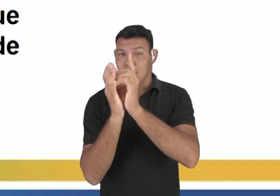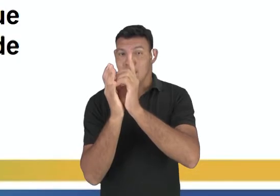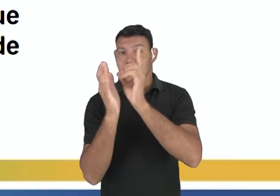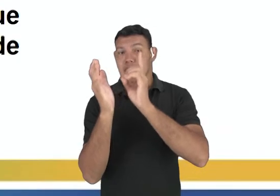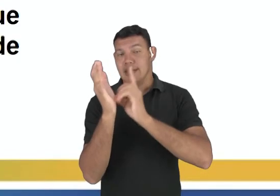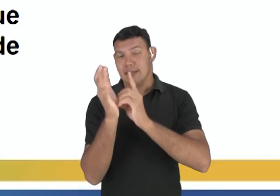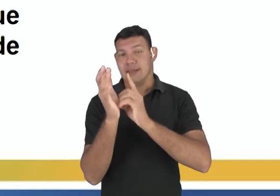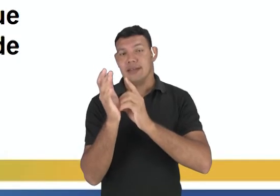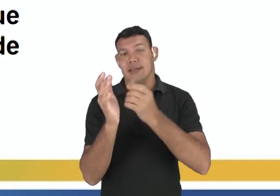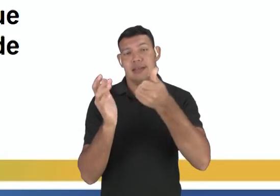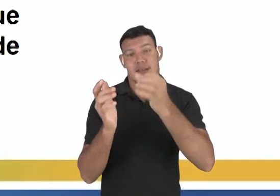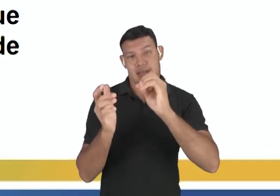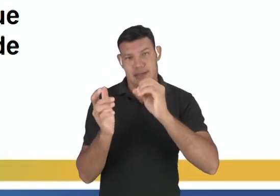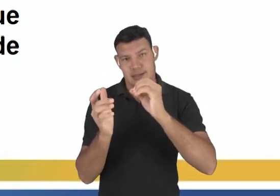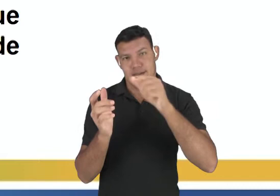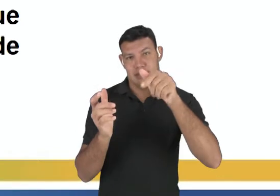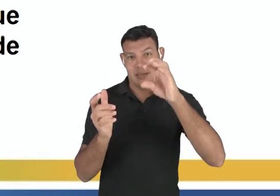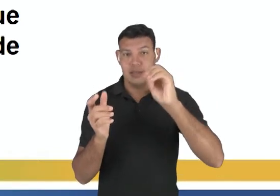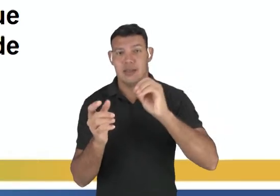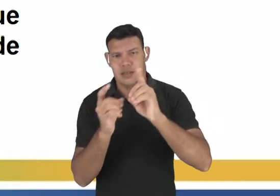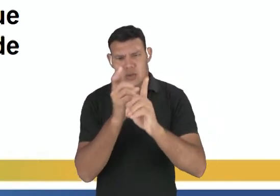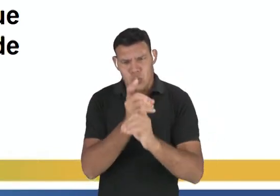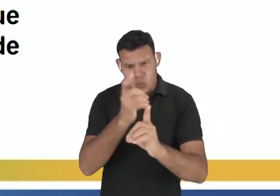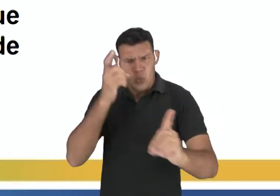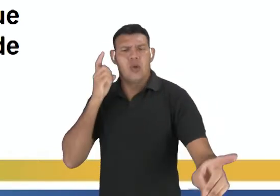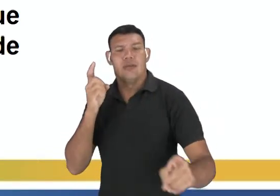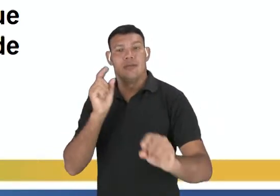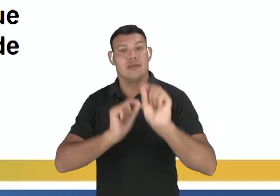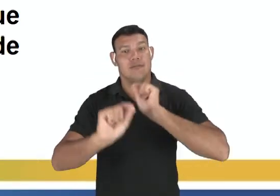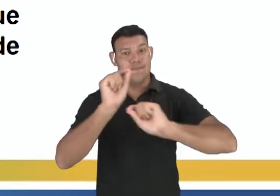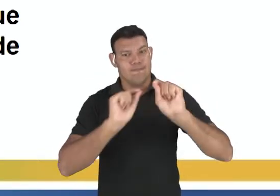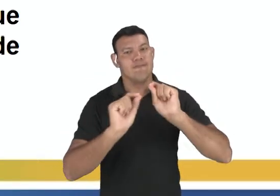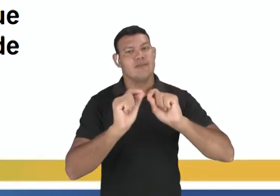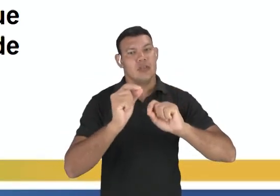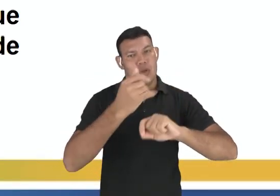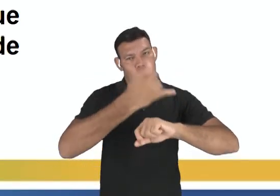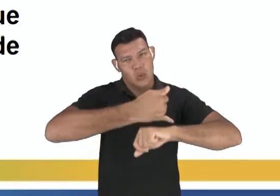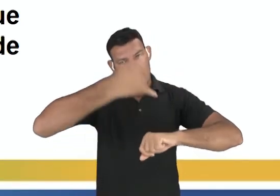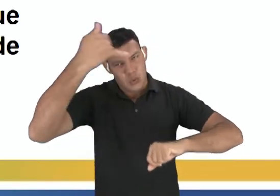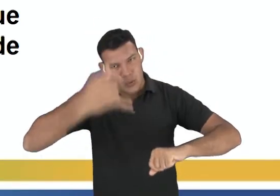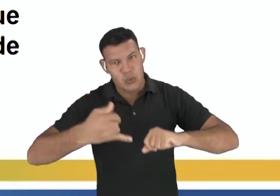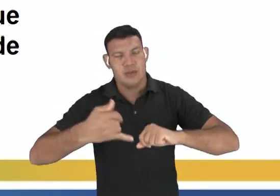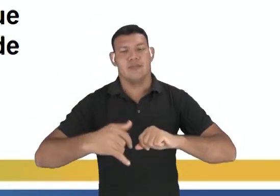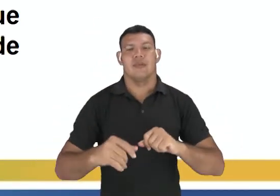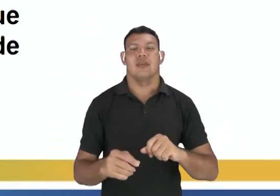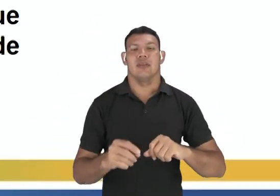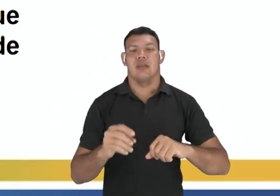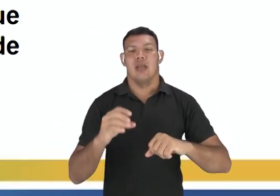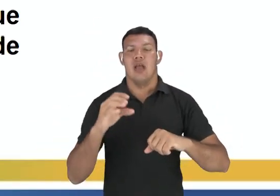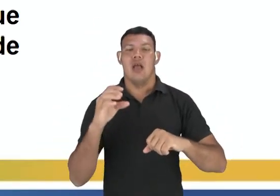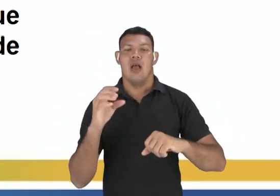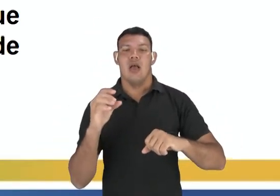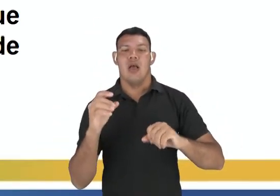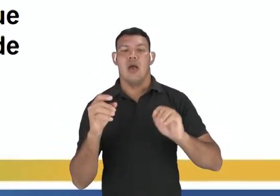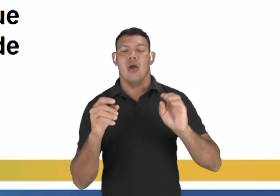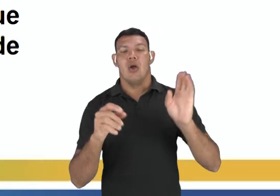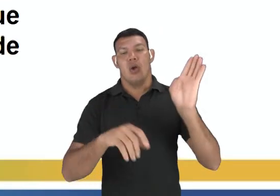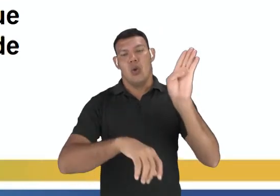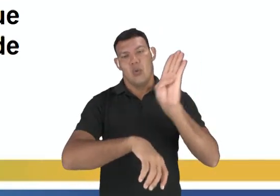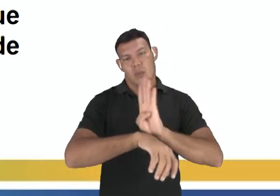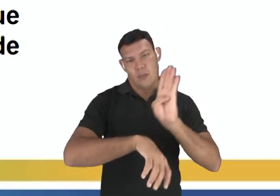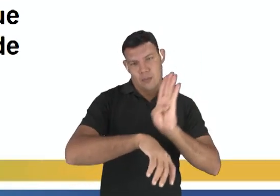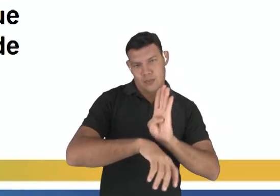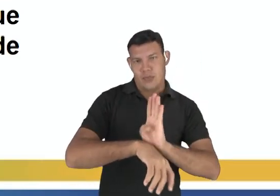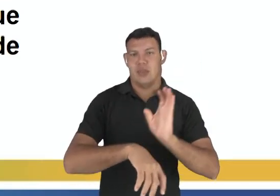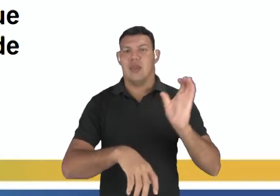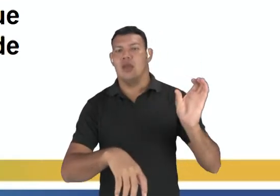e 70, quando foram descobertas grandes jazidas de ferro, cobre, manganês e casterita,